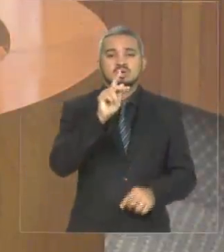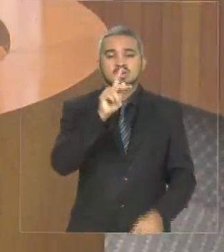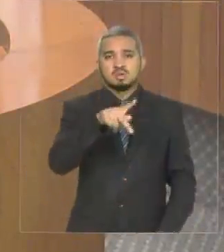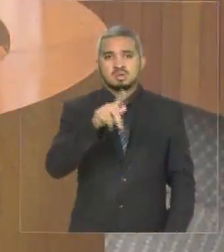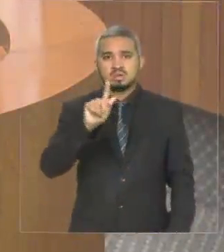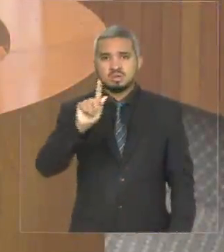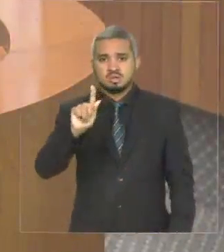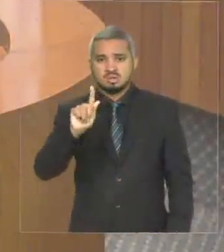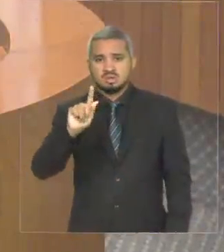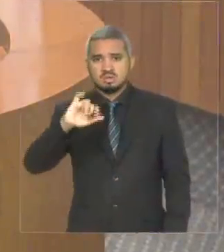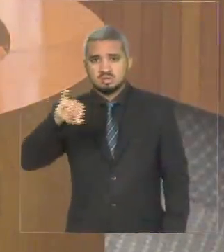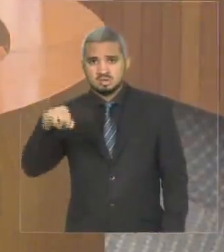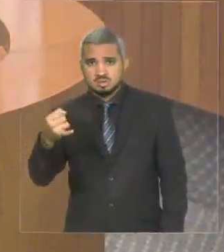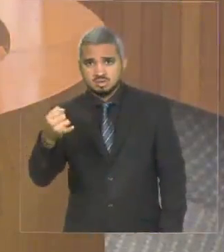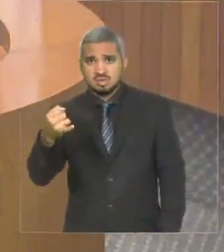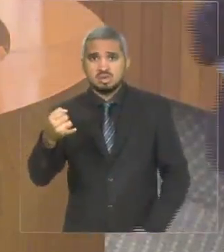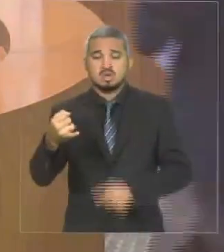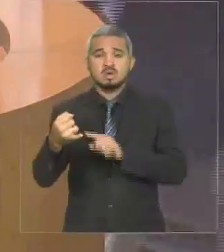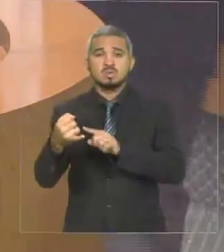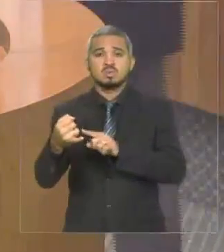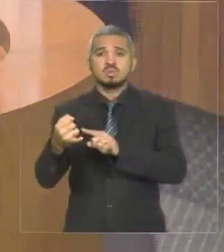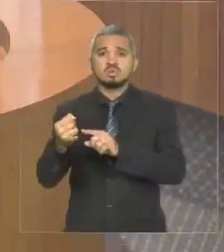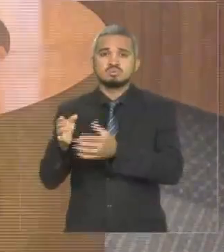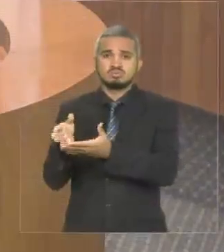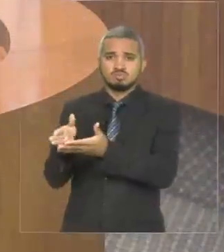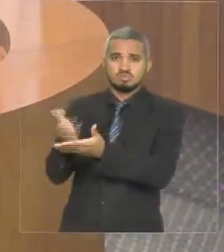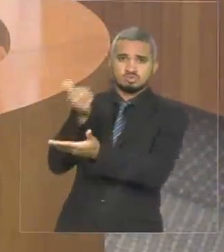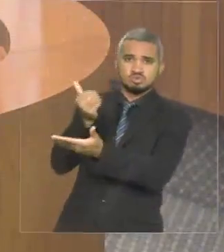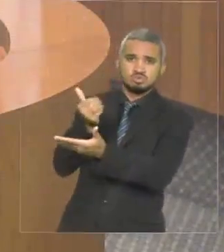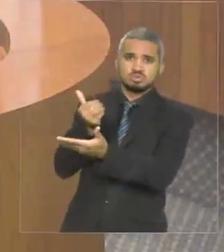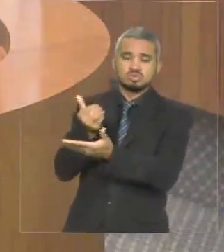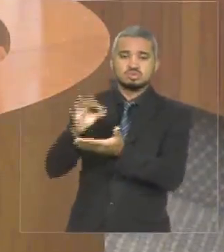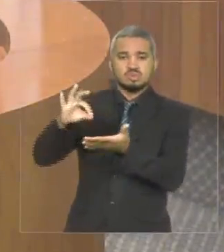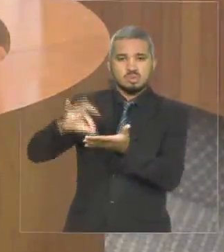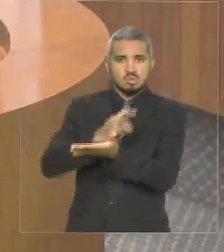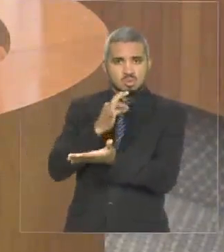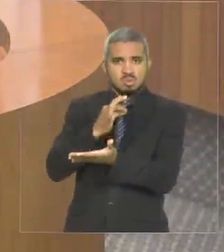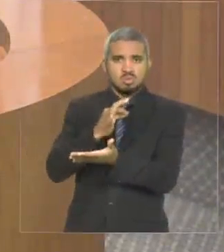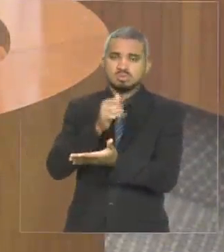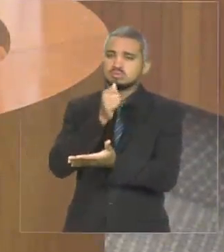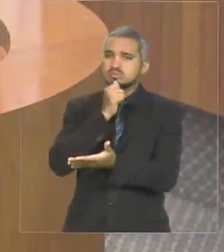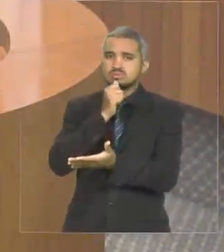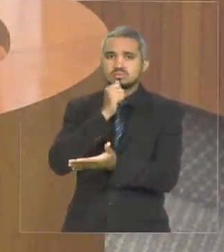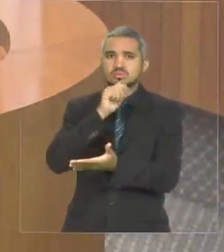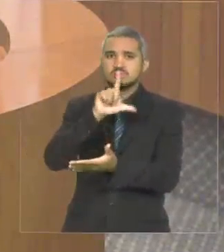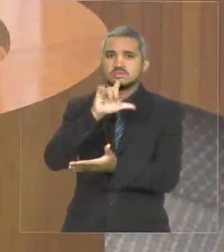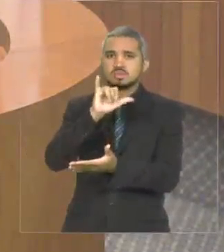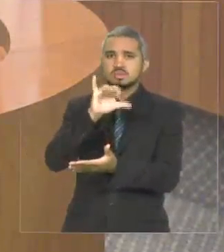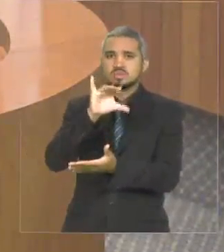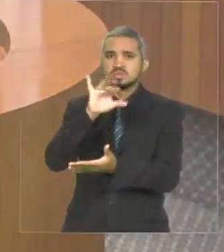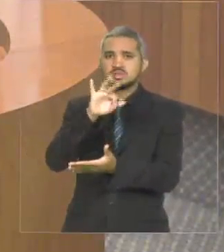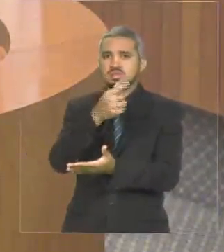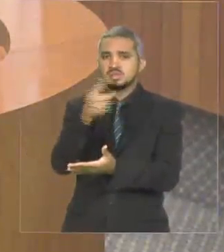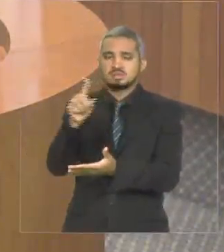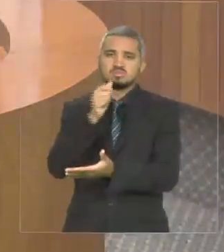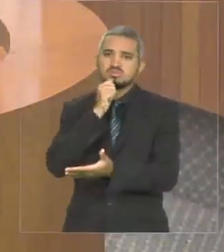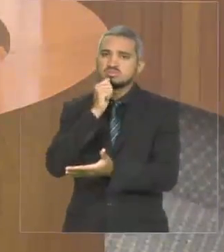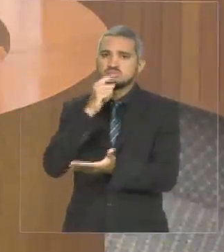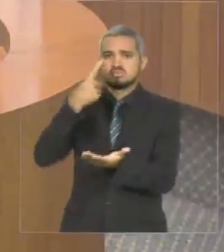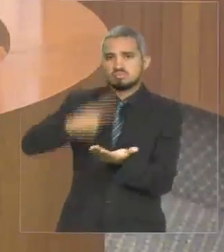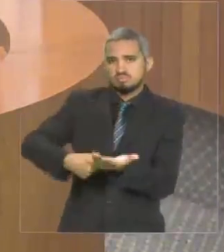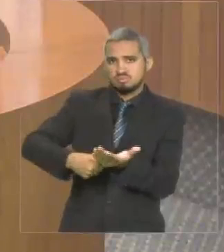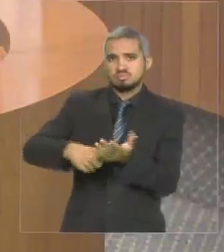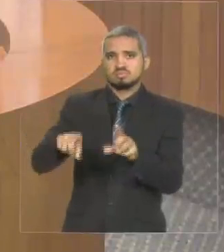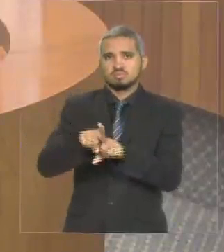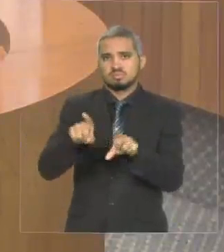dos pagamentos de contratos que foram feitos sem licitação ou sem nenhum tipo de exigência da